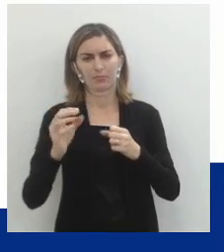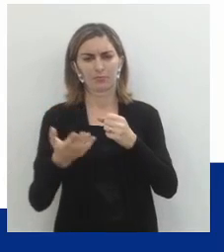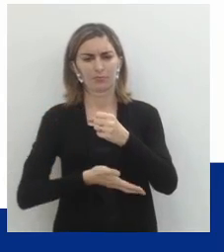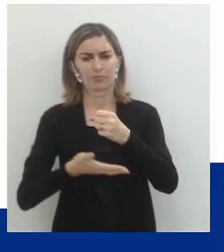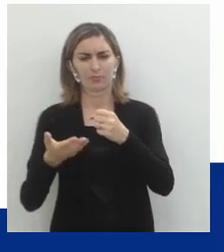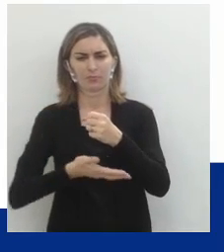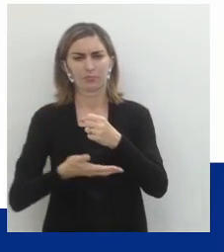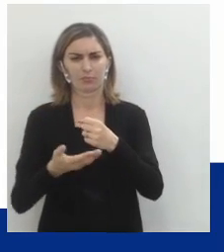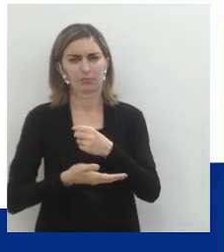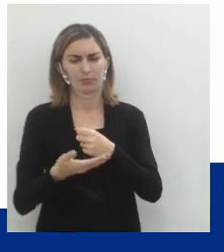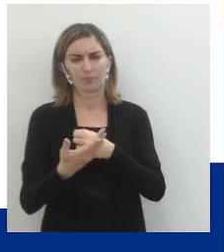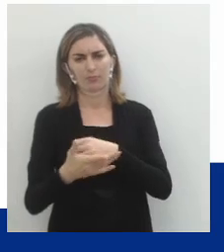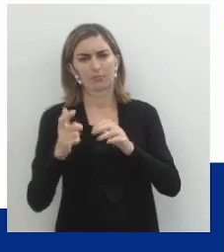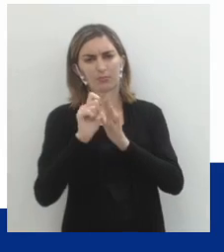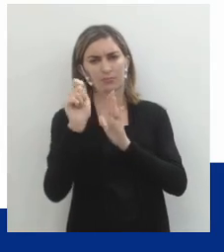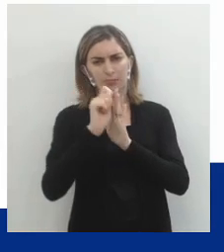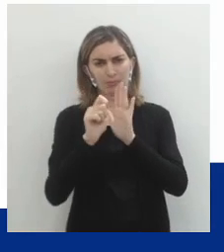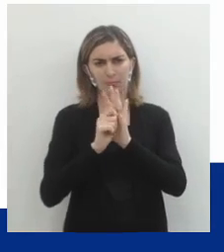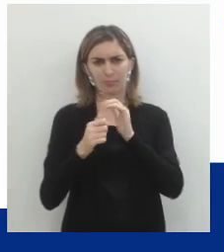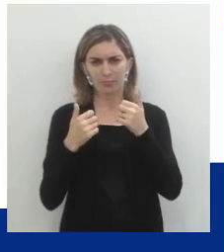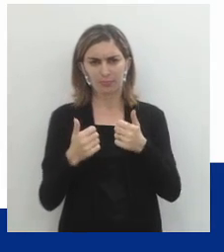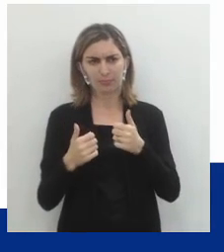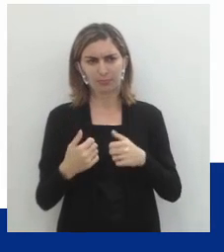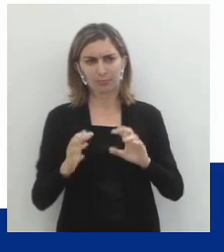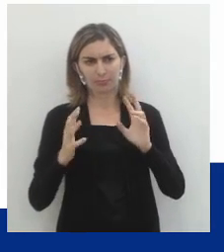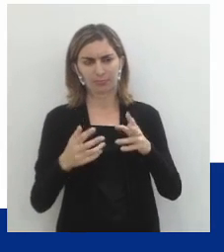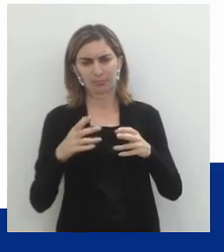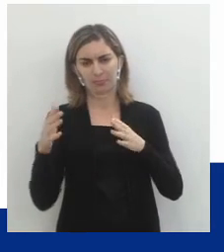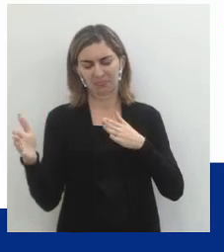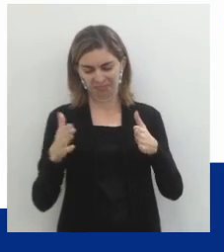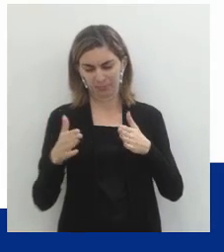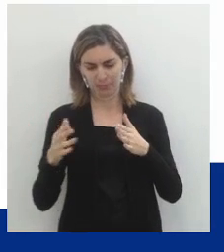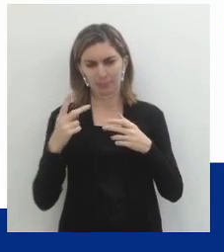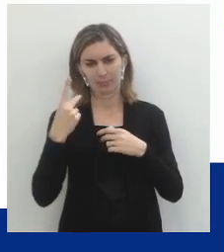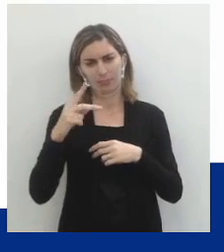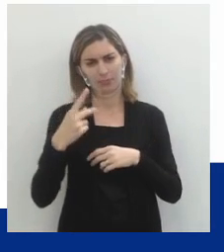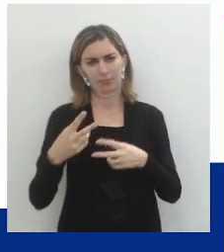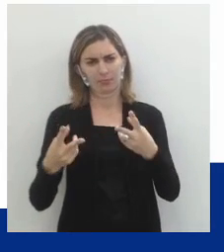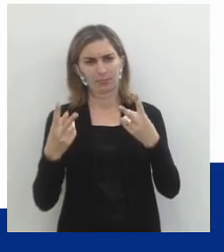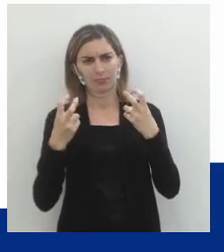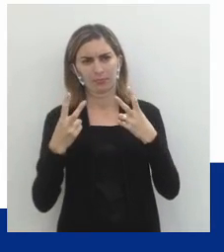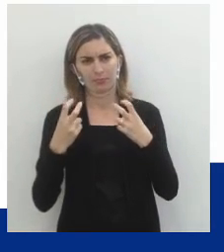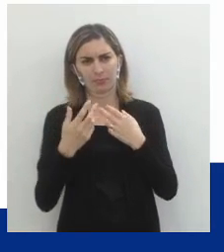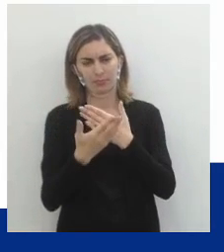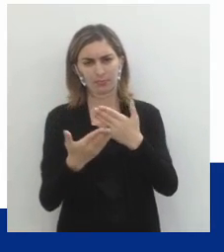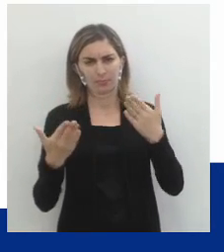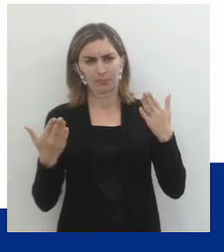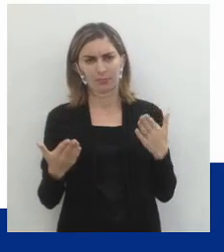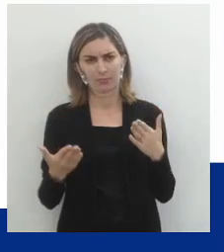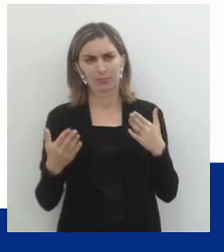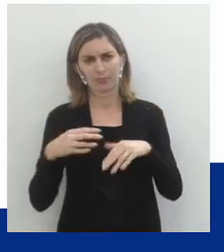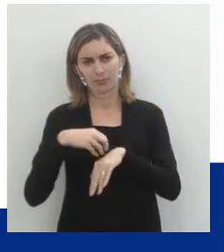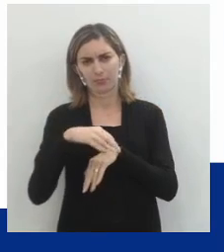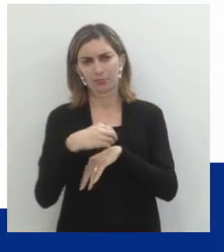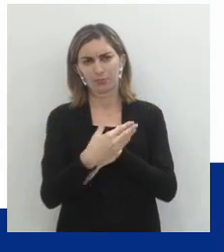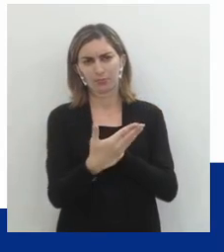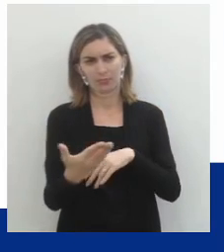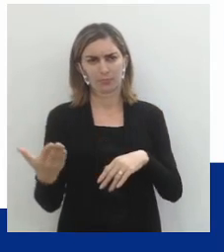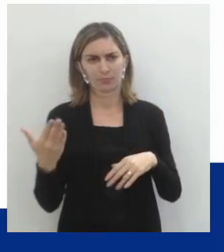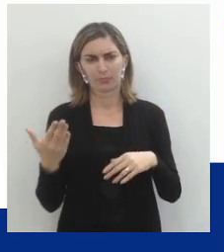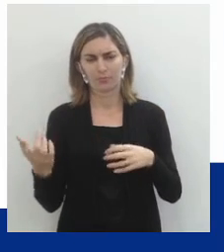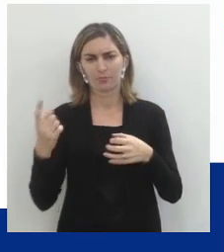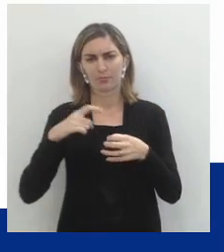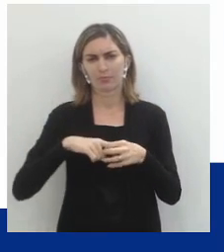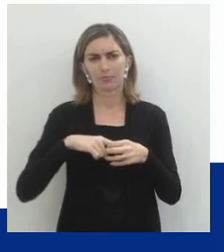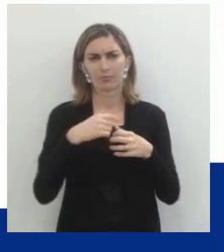base que está sendo escrita aqui em cima, tá bom? Já o período dela, você percebe que a ondazinha sobe, desce e